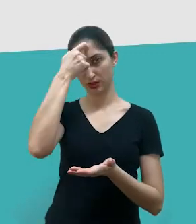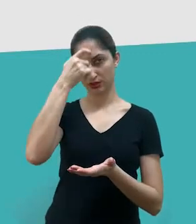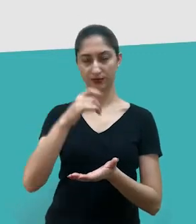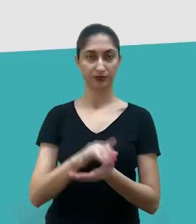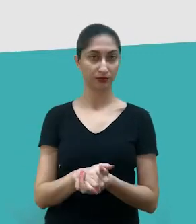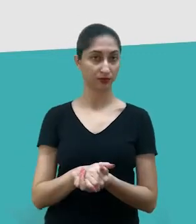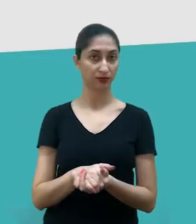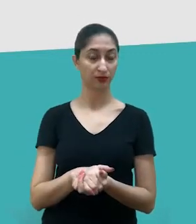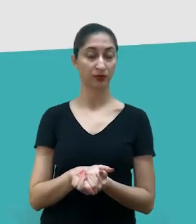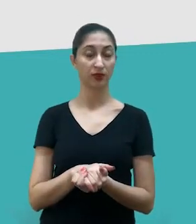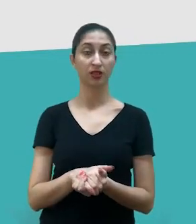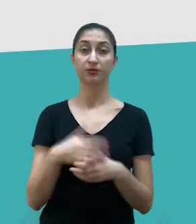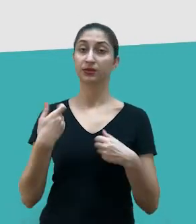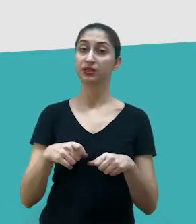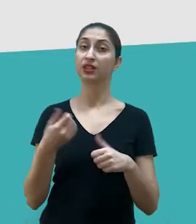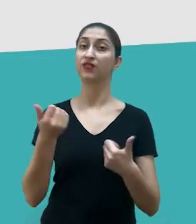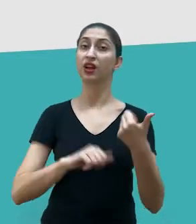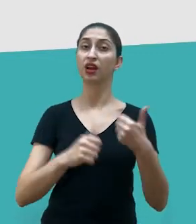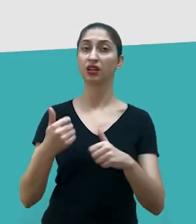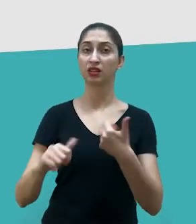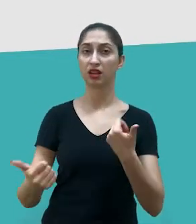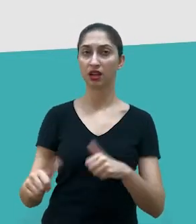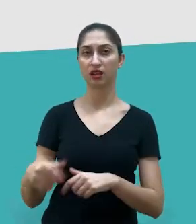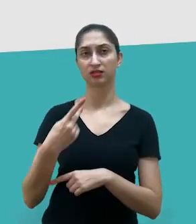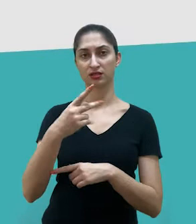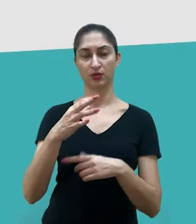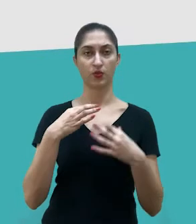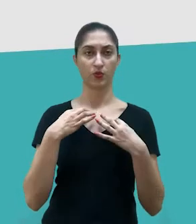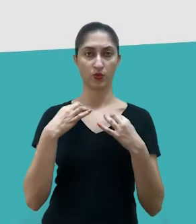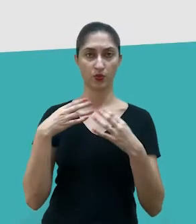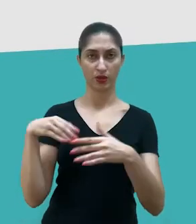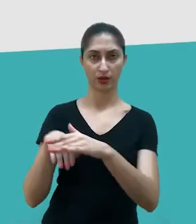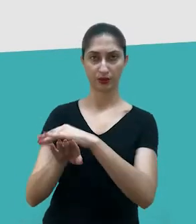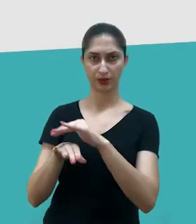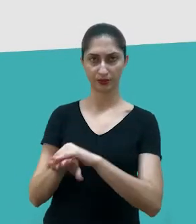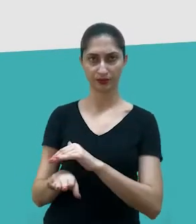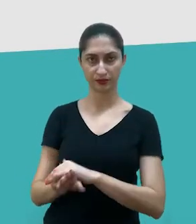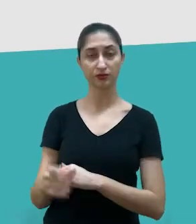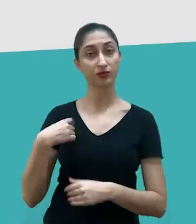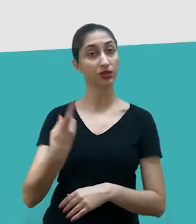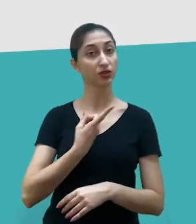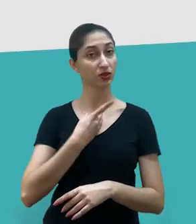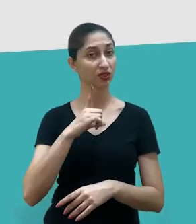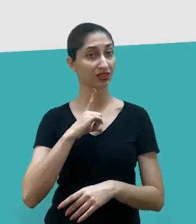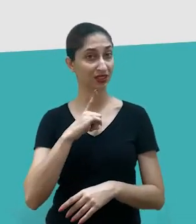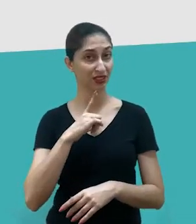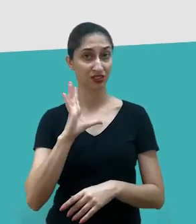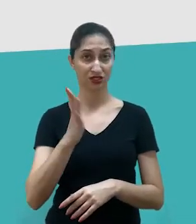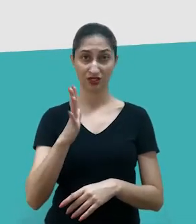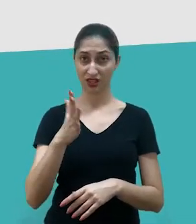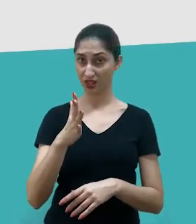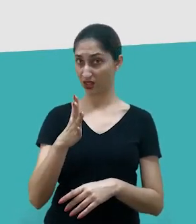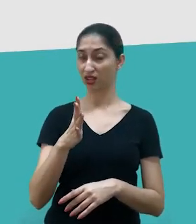passo é analisar o seu guarda-roupa. Nós temos aquilo que é suficiente para as